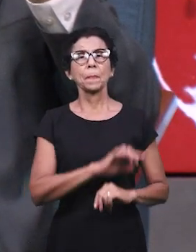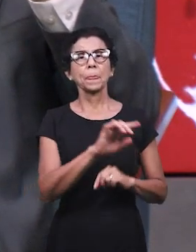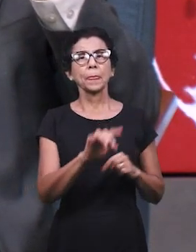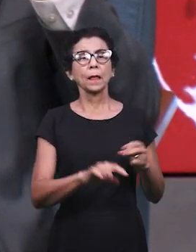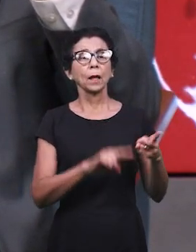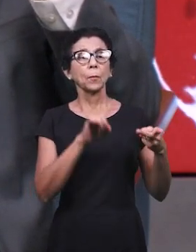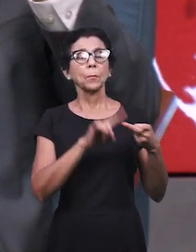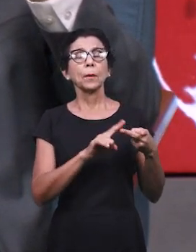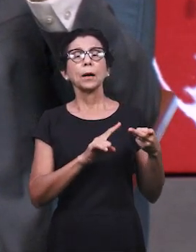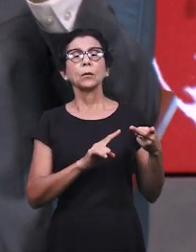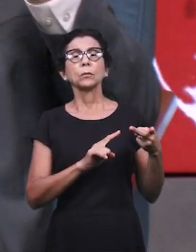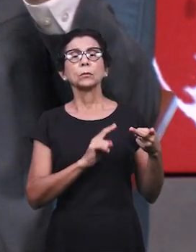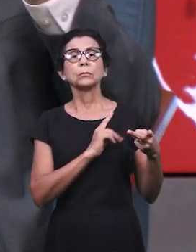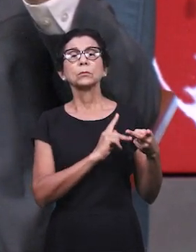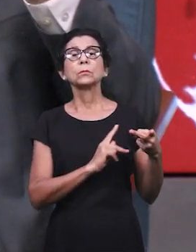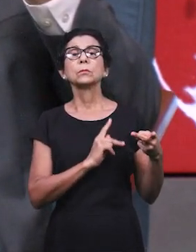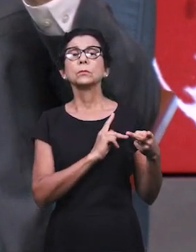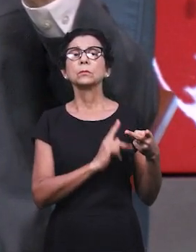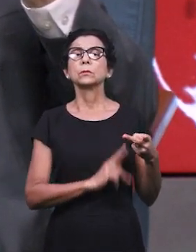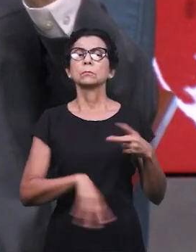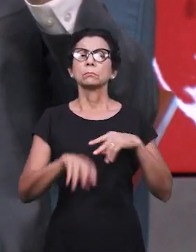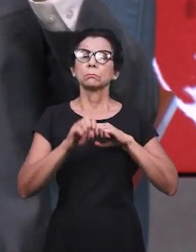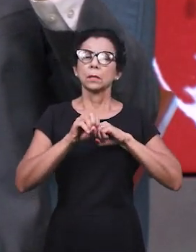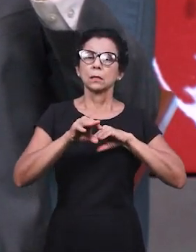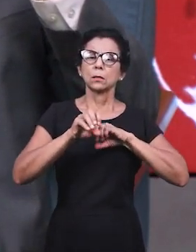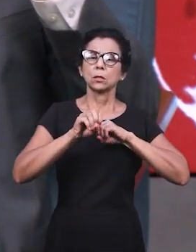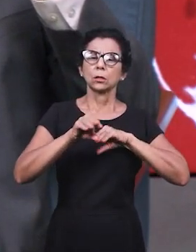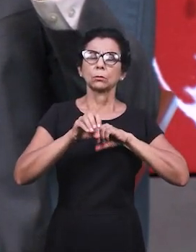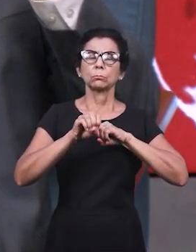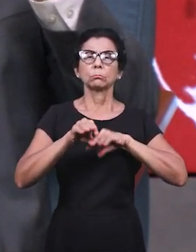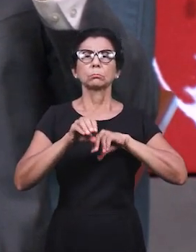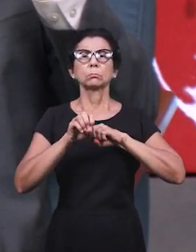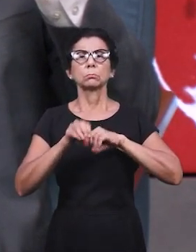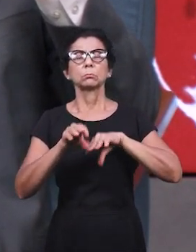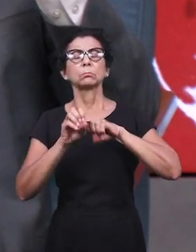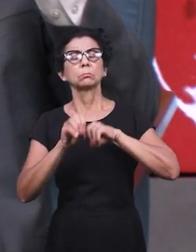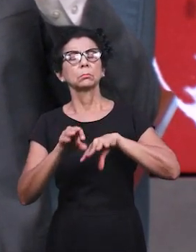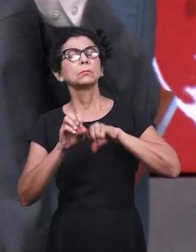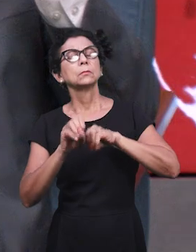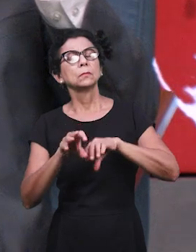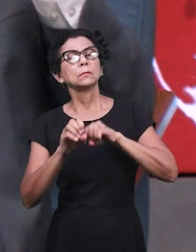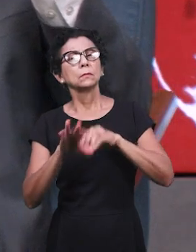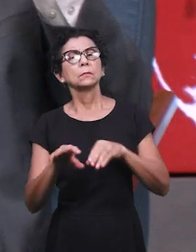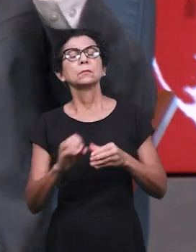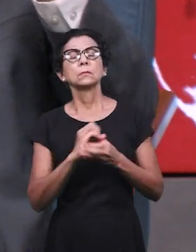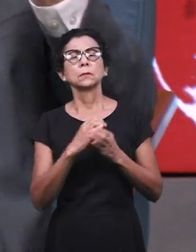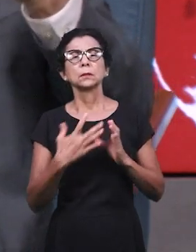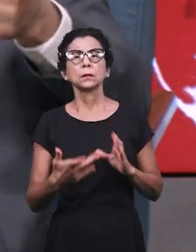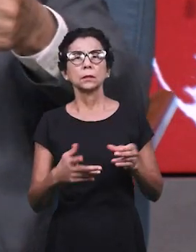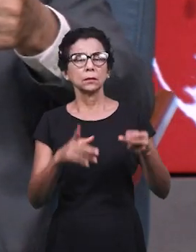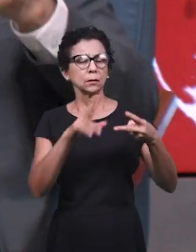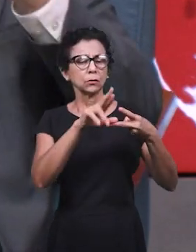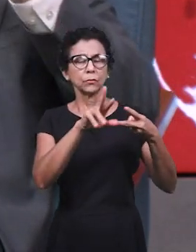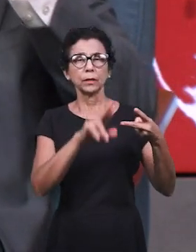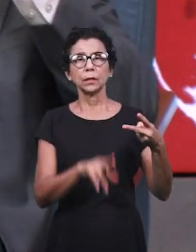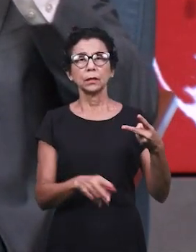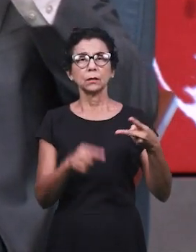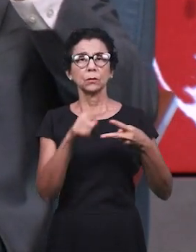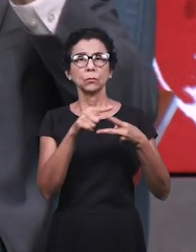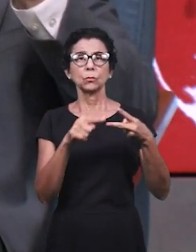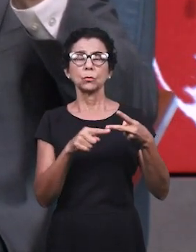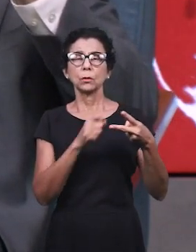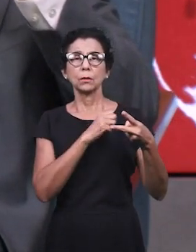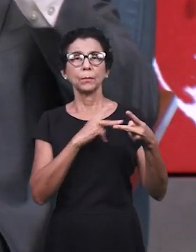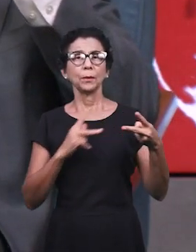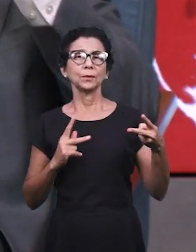Qual a característica de Paulo? Mais de ensino. Então ele tinha uma característica um pouco diferente. Todos os dois eram